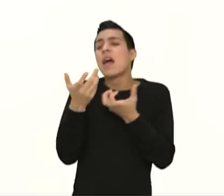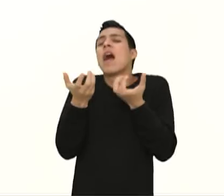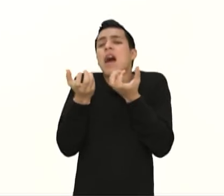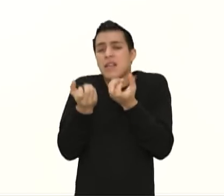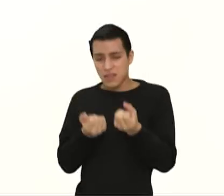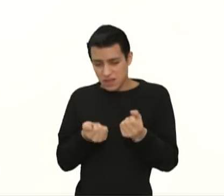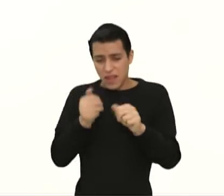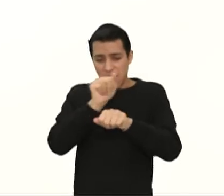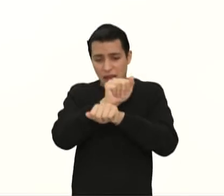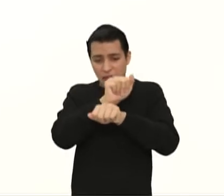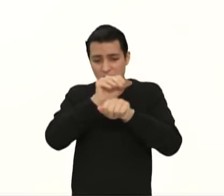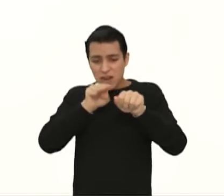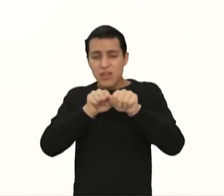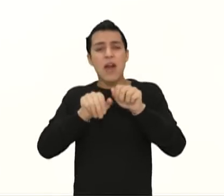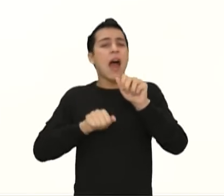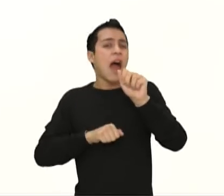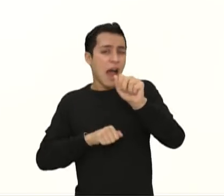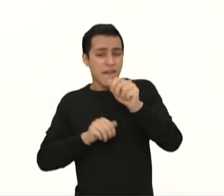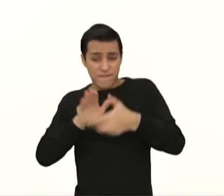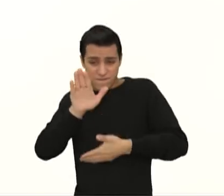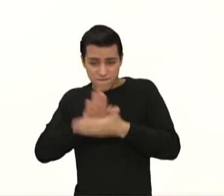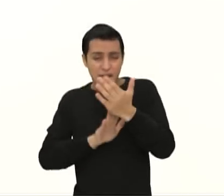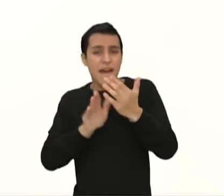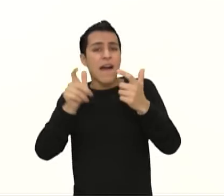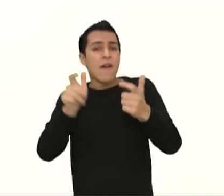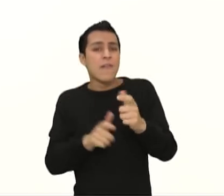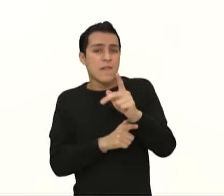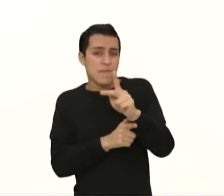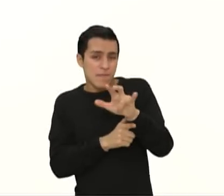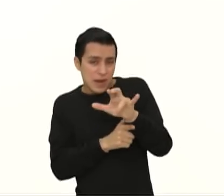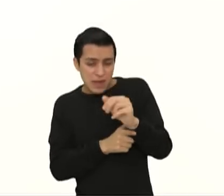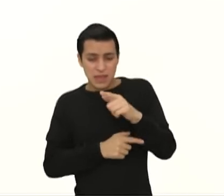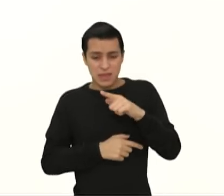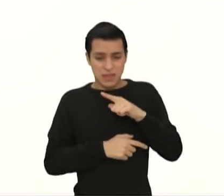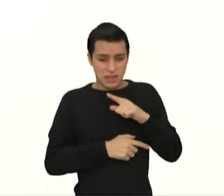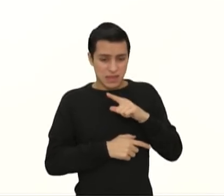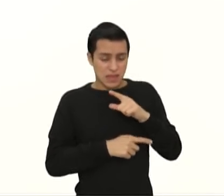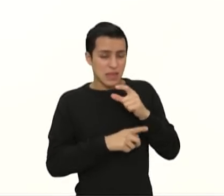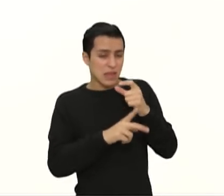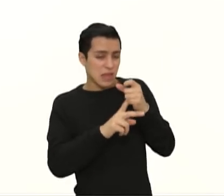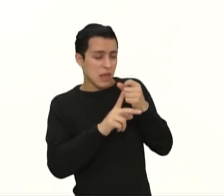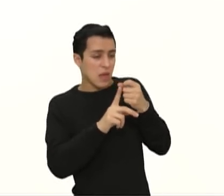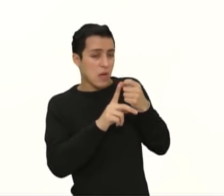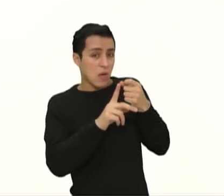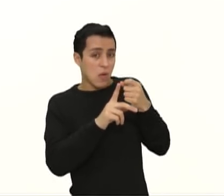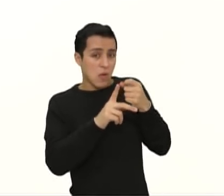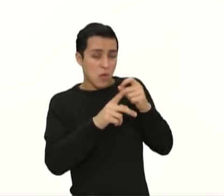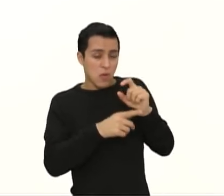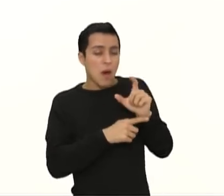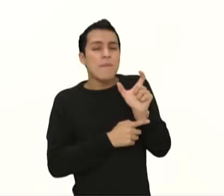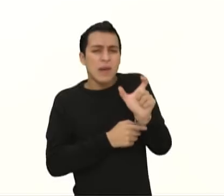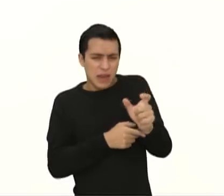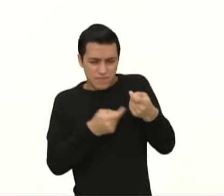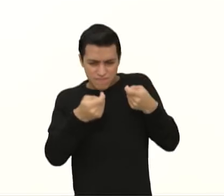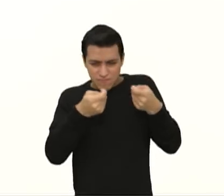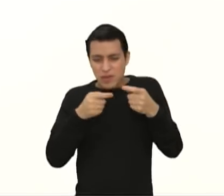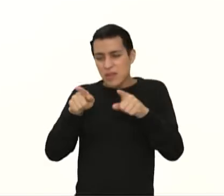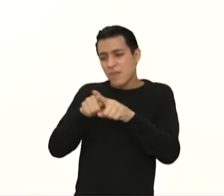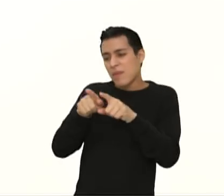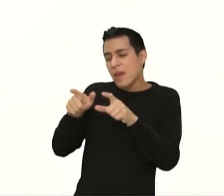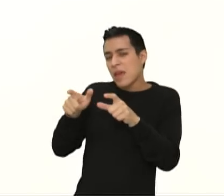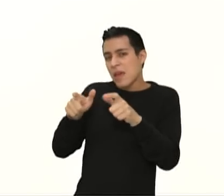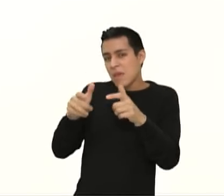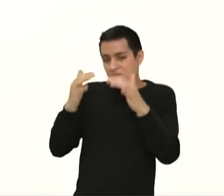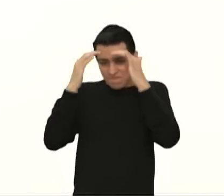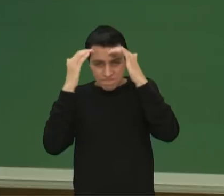o artigo a. Vai à praia. Nós temos o termo regente, vai, e temos o termo regido, praia. O